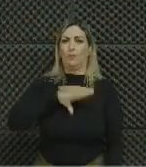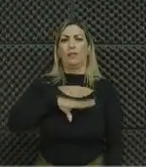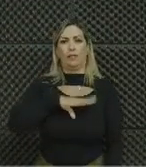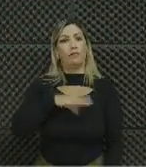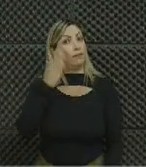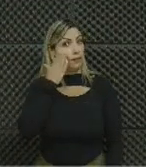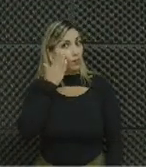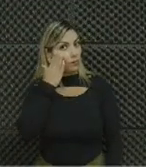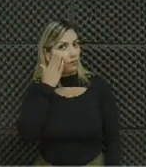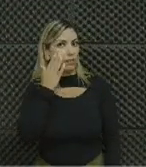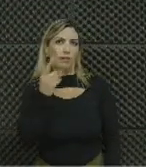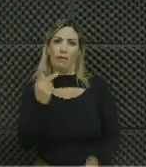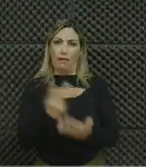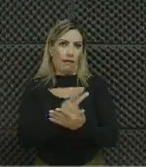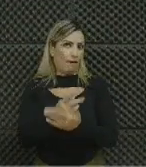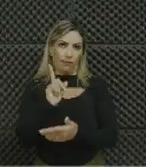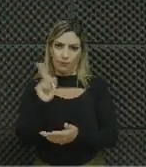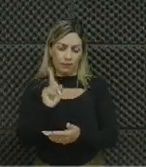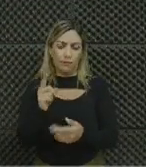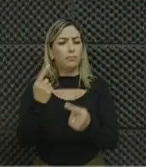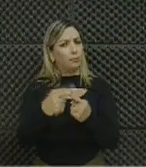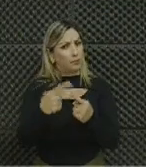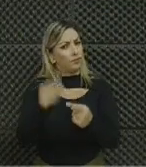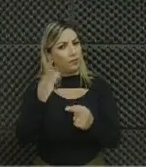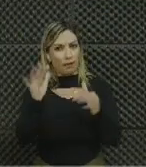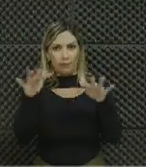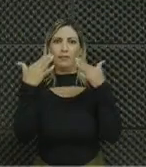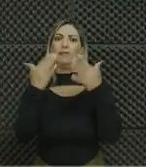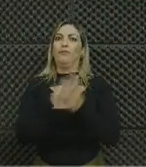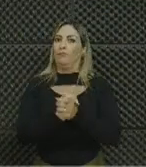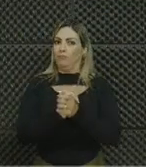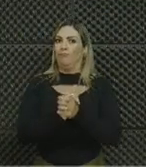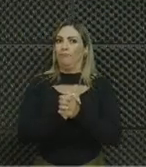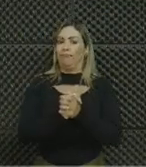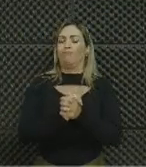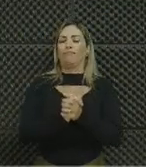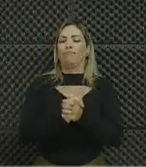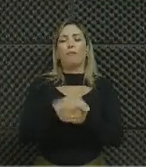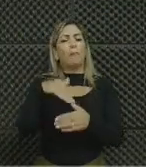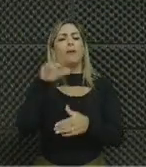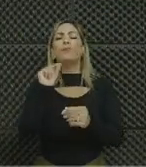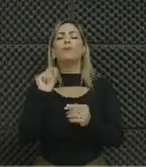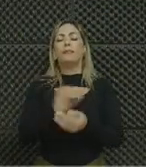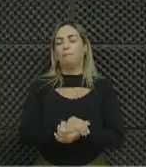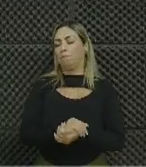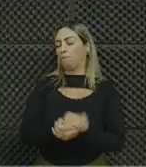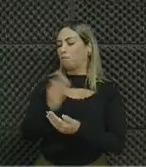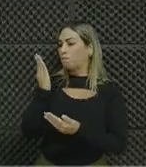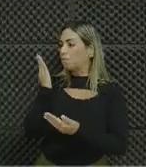eu sei que você não vai cometer esses erros, porque você já está atento. O que mais que nós temos?